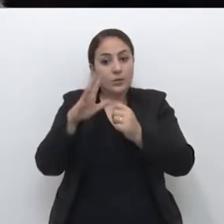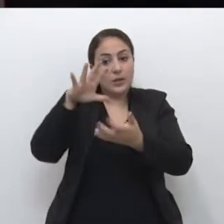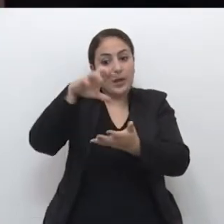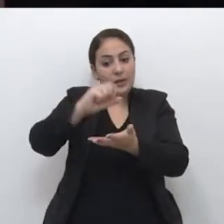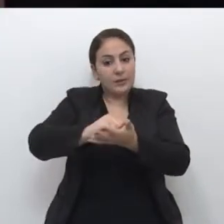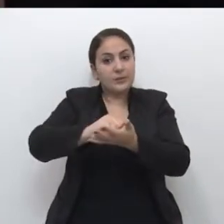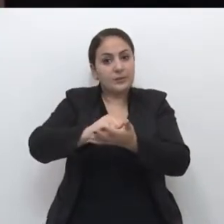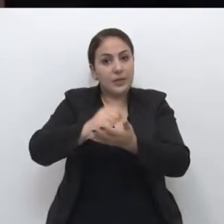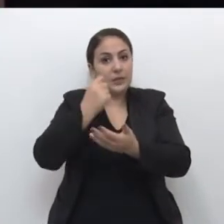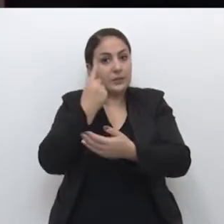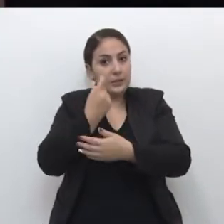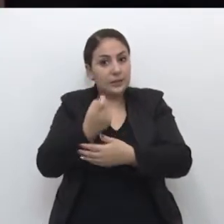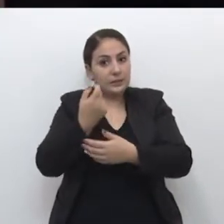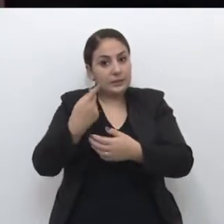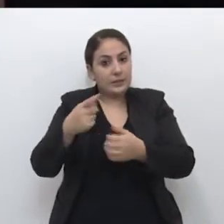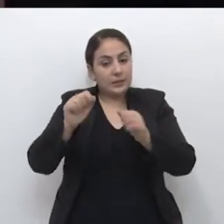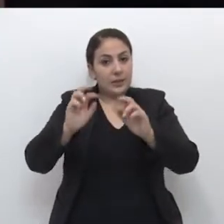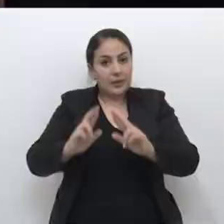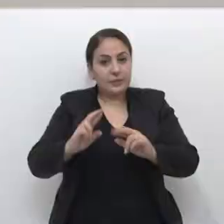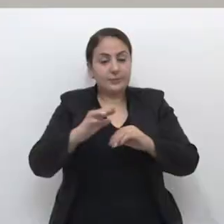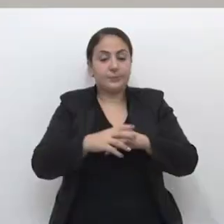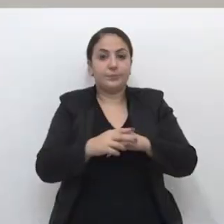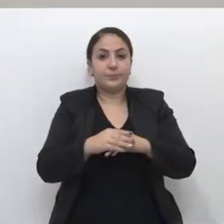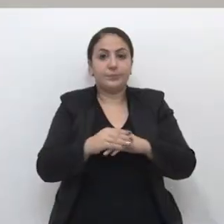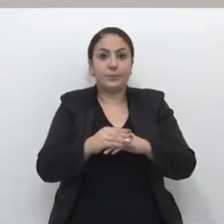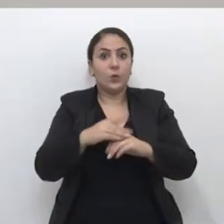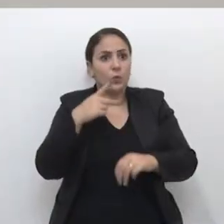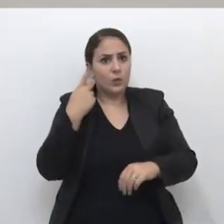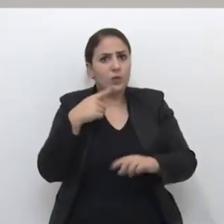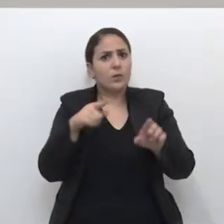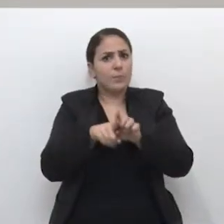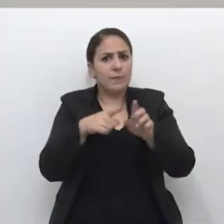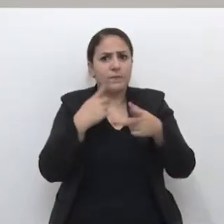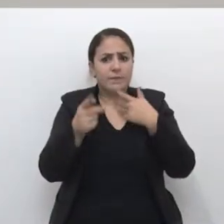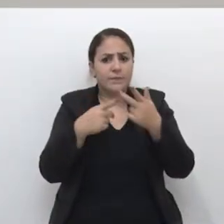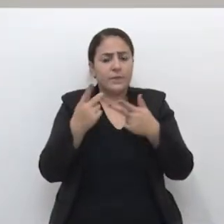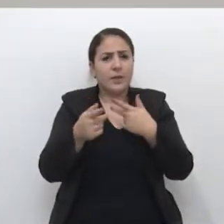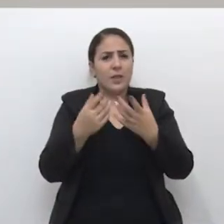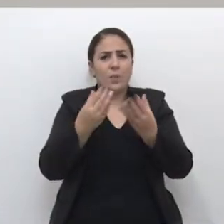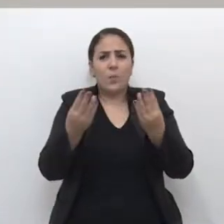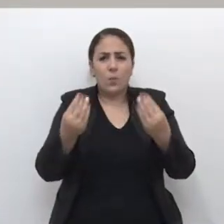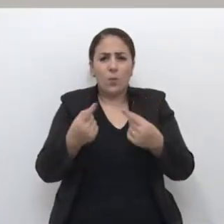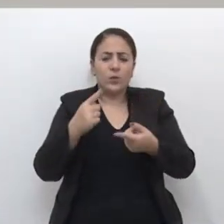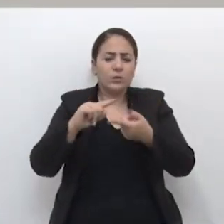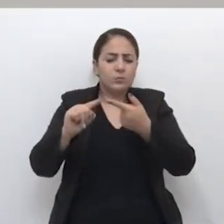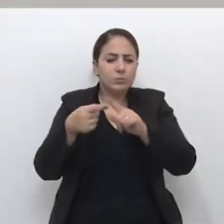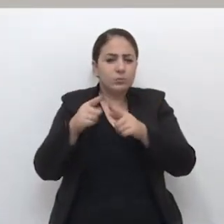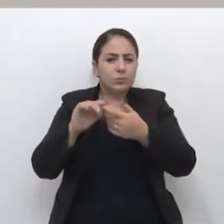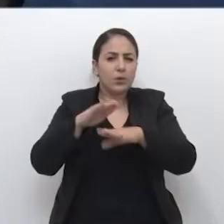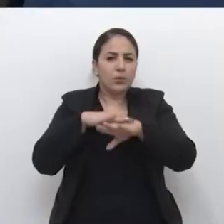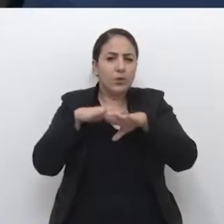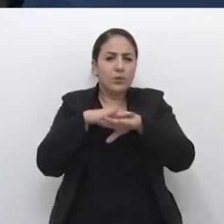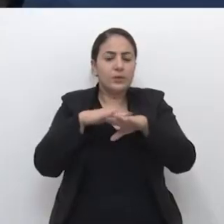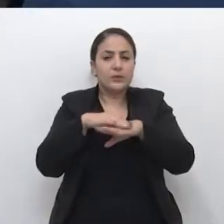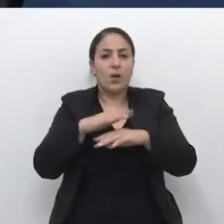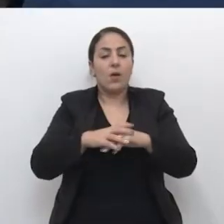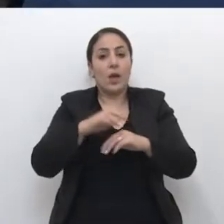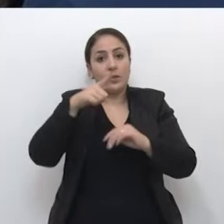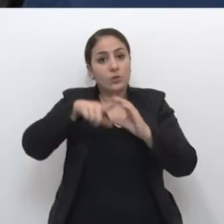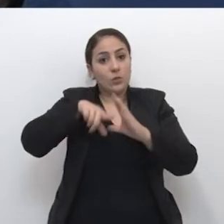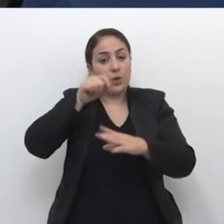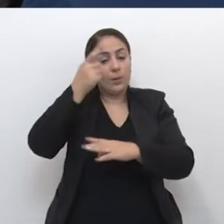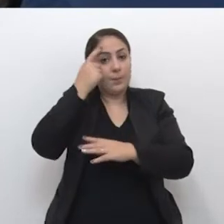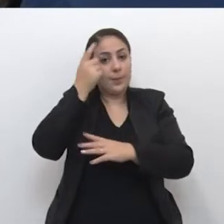se cadastrando ao interesse daquela área. O vereador também comenta que através de muito diálogo, a decisão